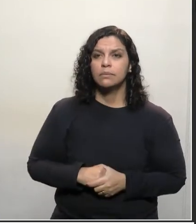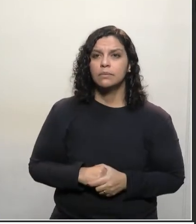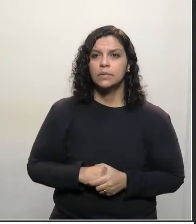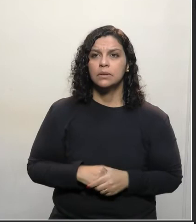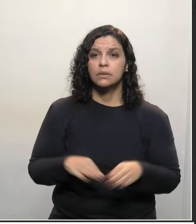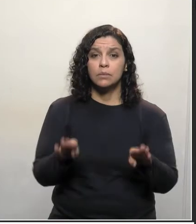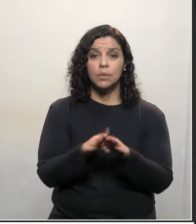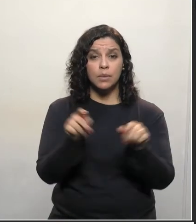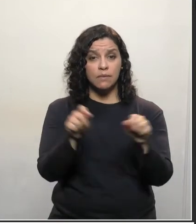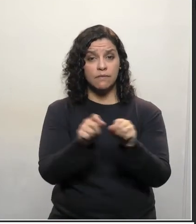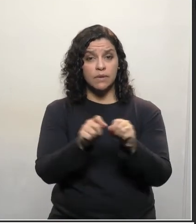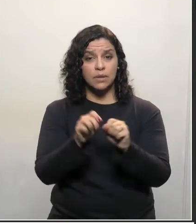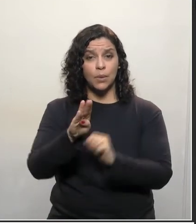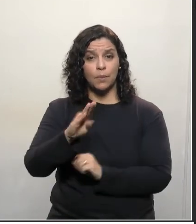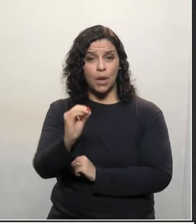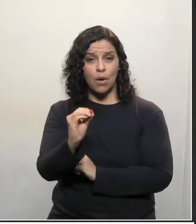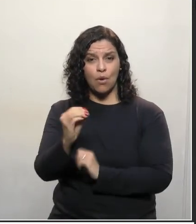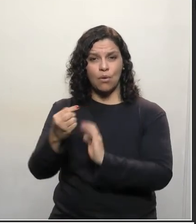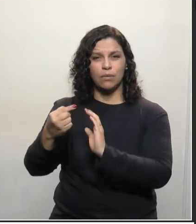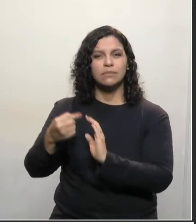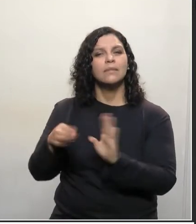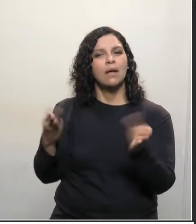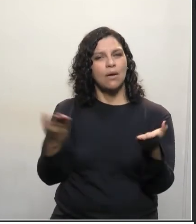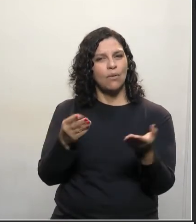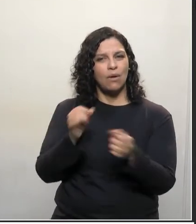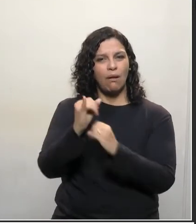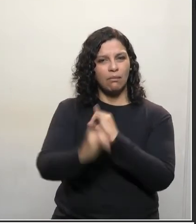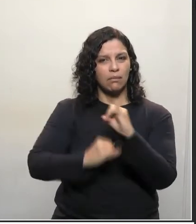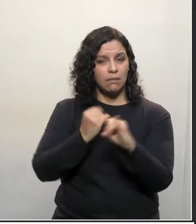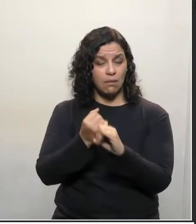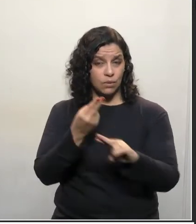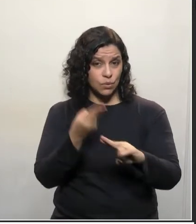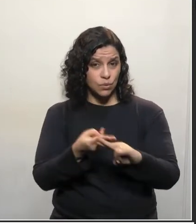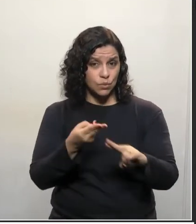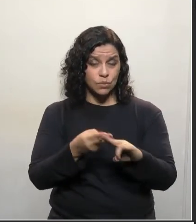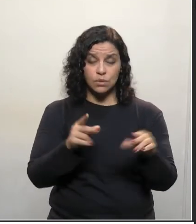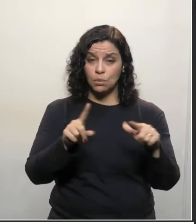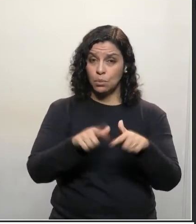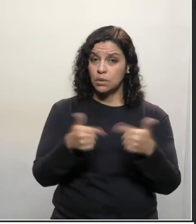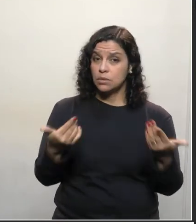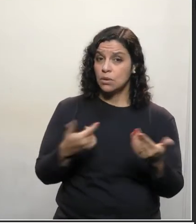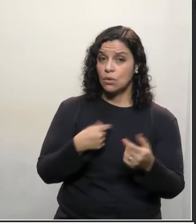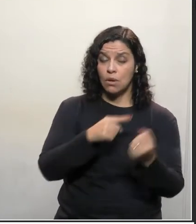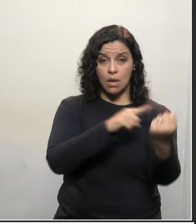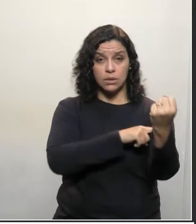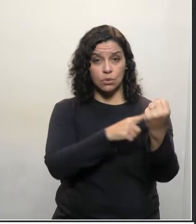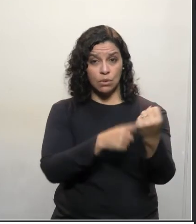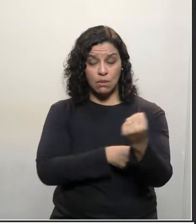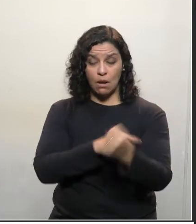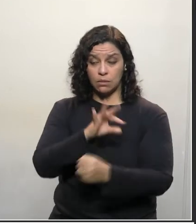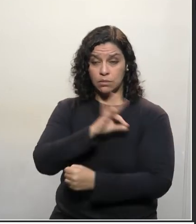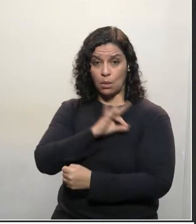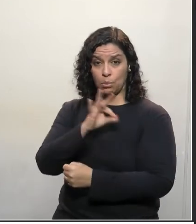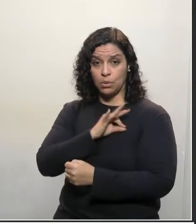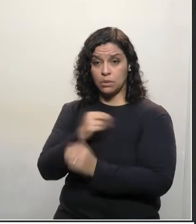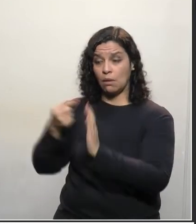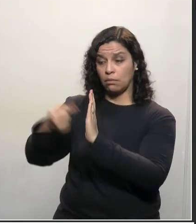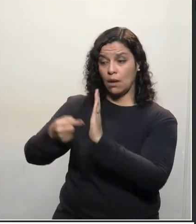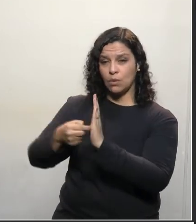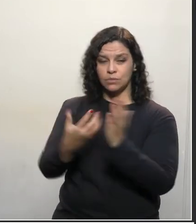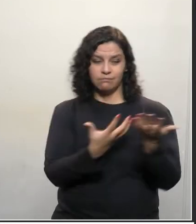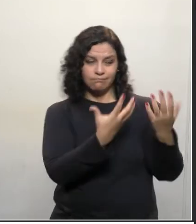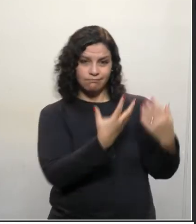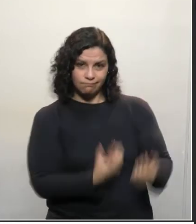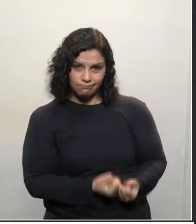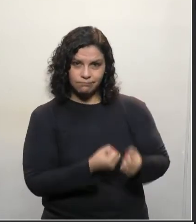para fazer o boletim eletrônico, levando então às autoridades competentes a denúncia. Então,